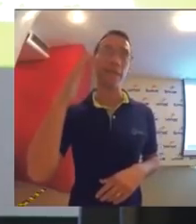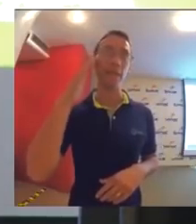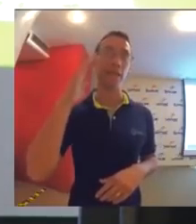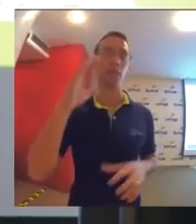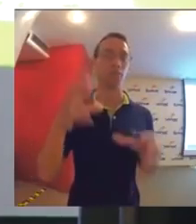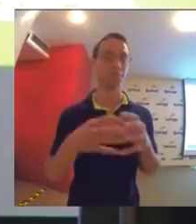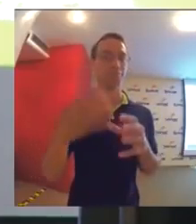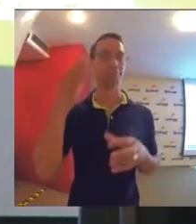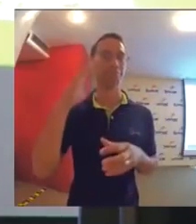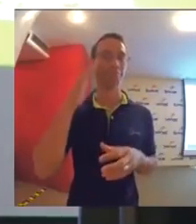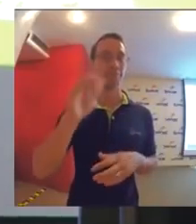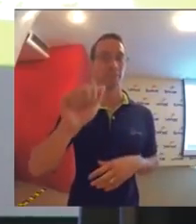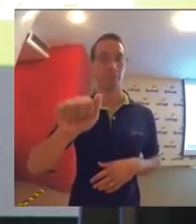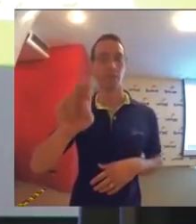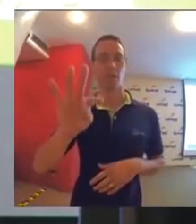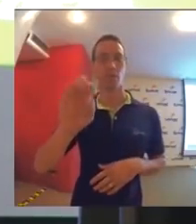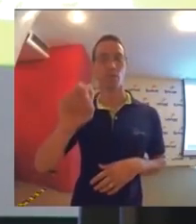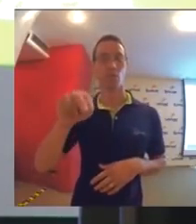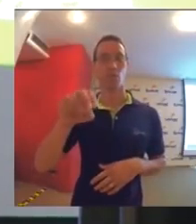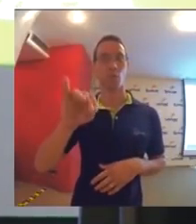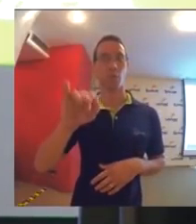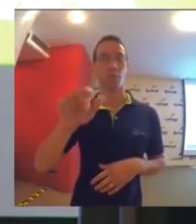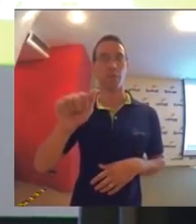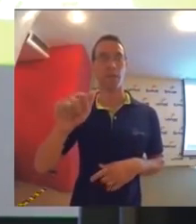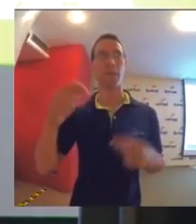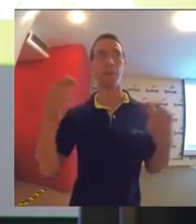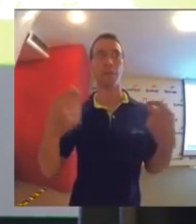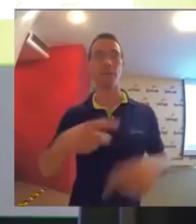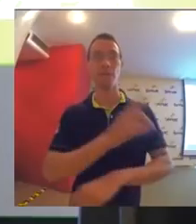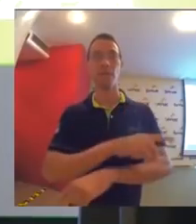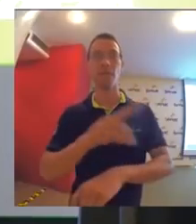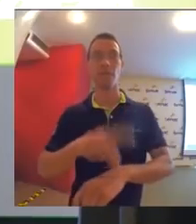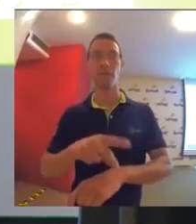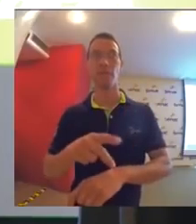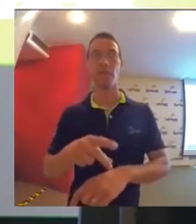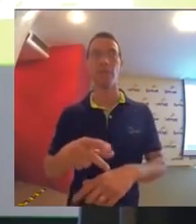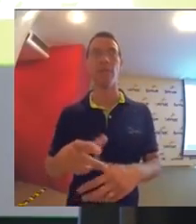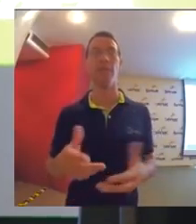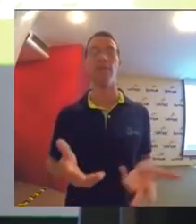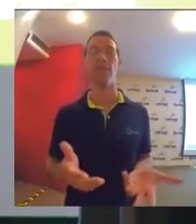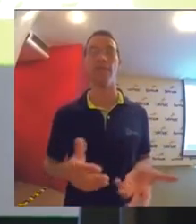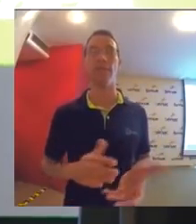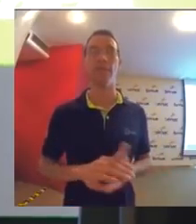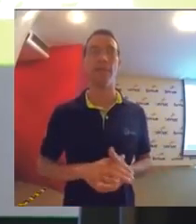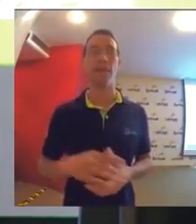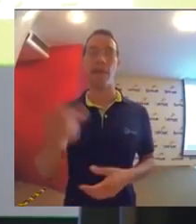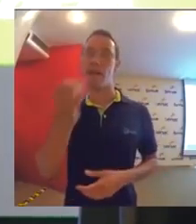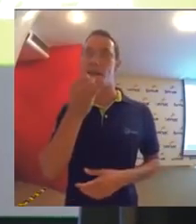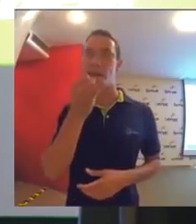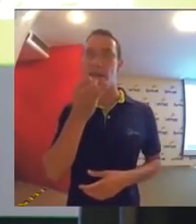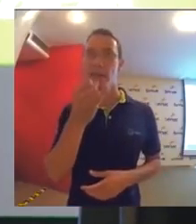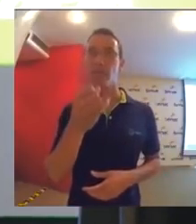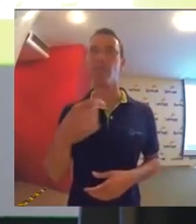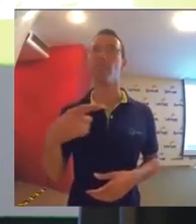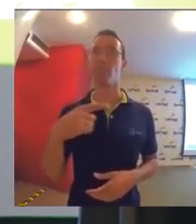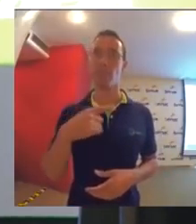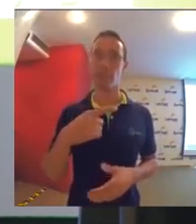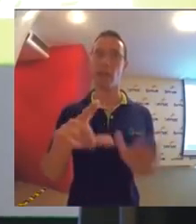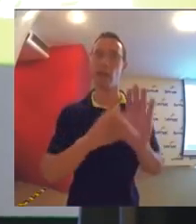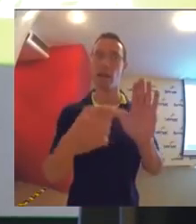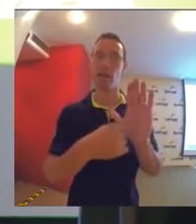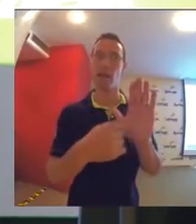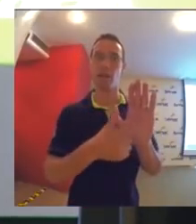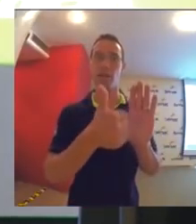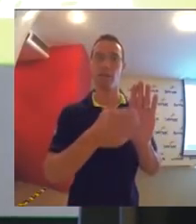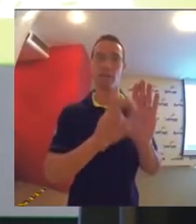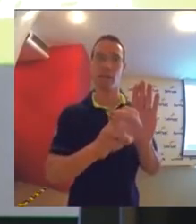para haver autonomia pedagógica, que é a primeira das autonomias, que é que está no artigo 15º da Lei de Diretrizes